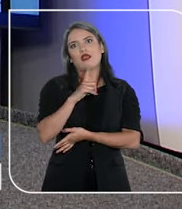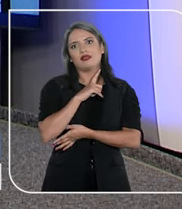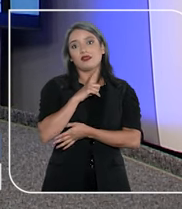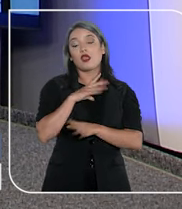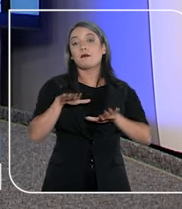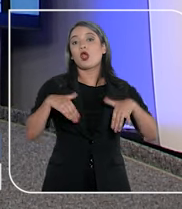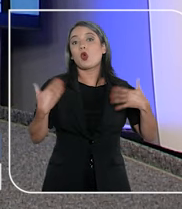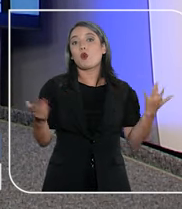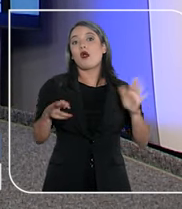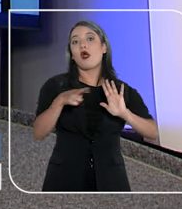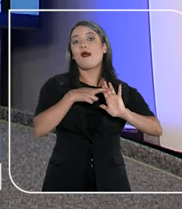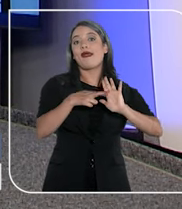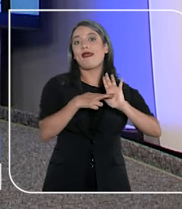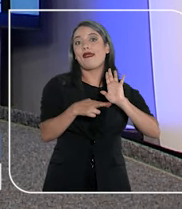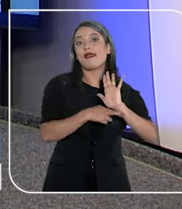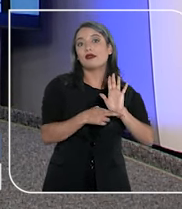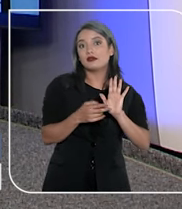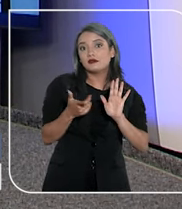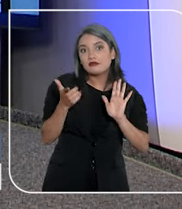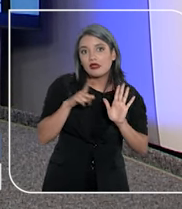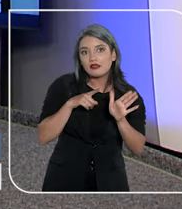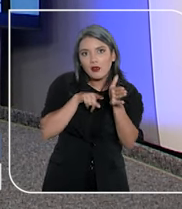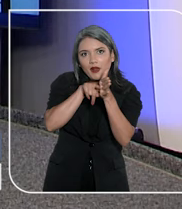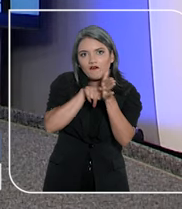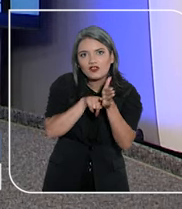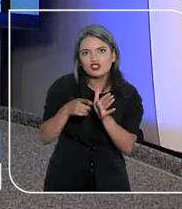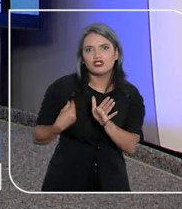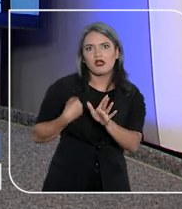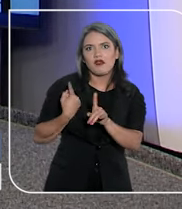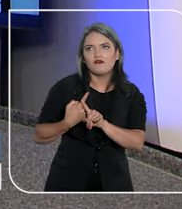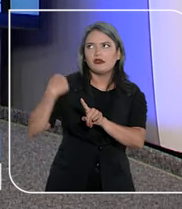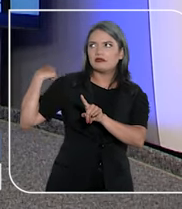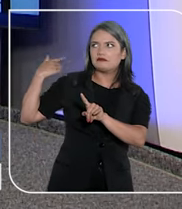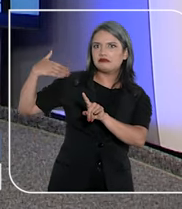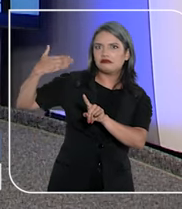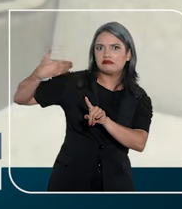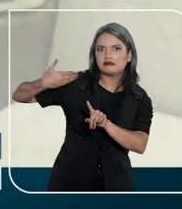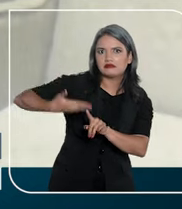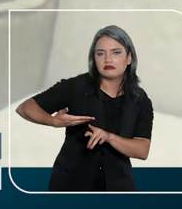verificações, né, para tais verificações da investigação social?